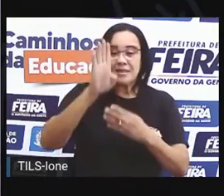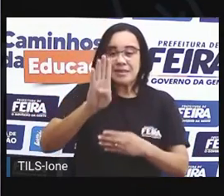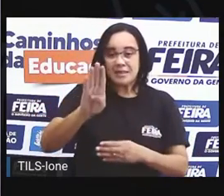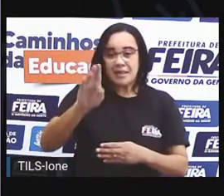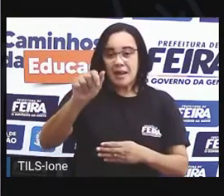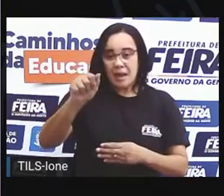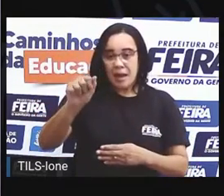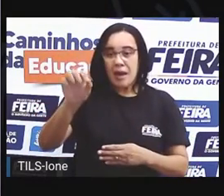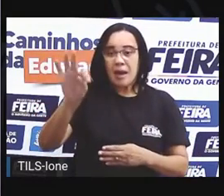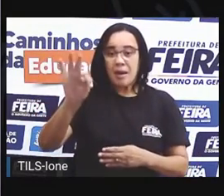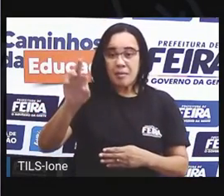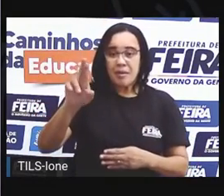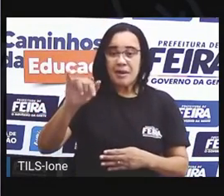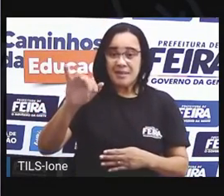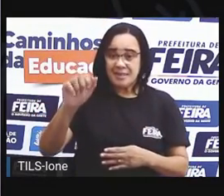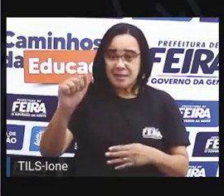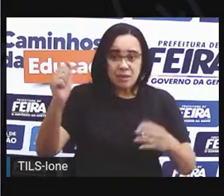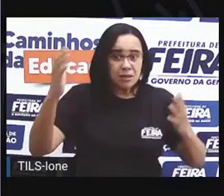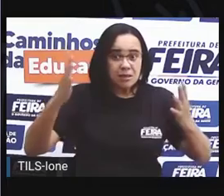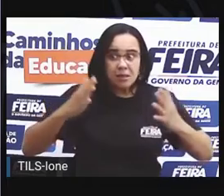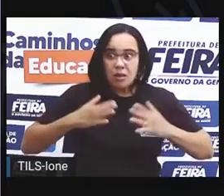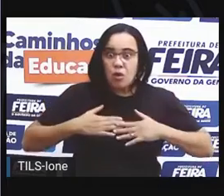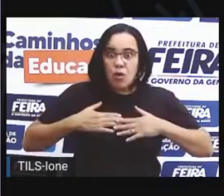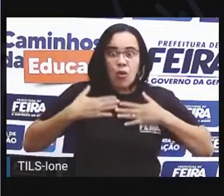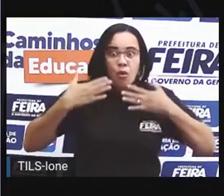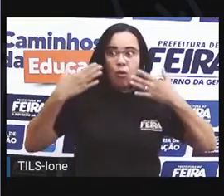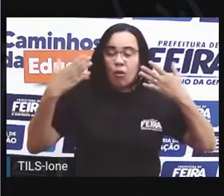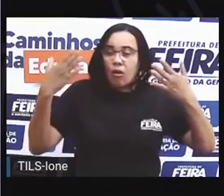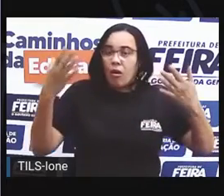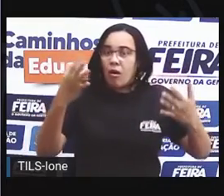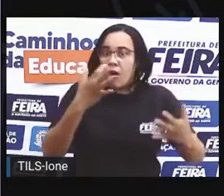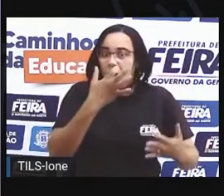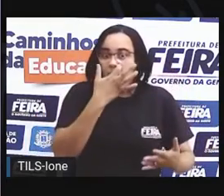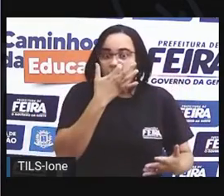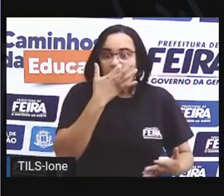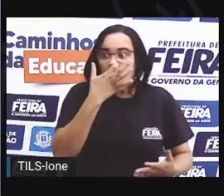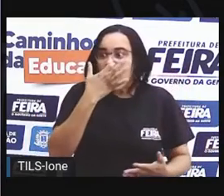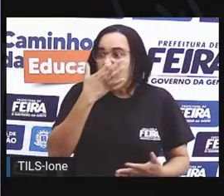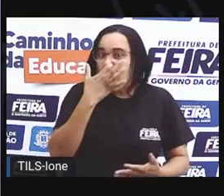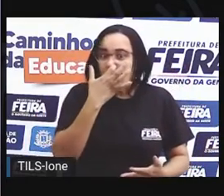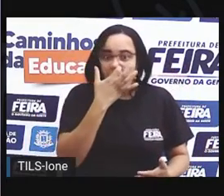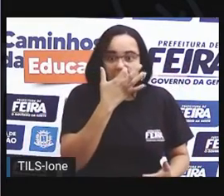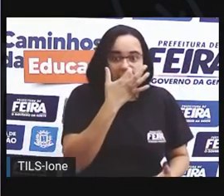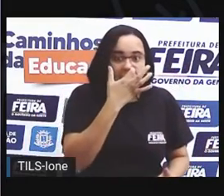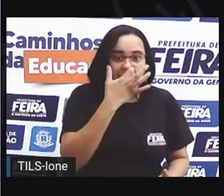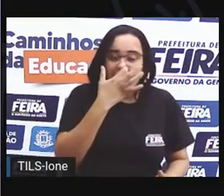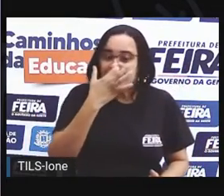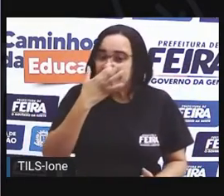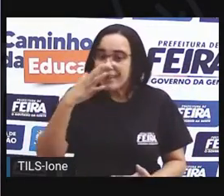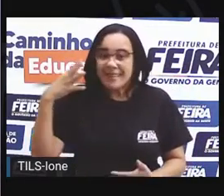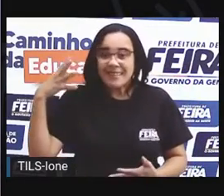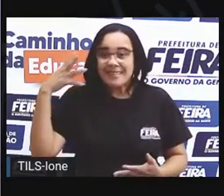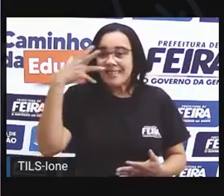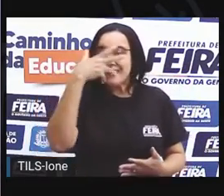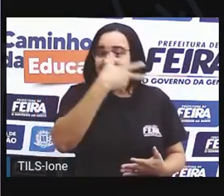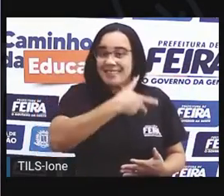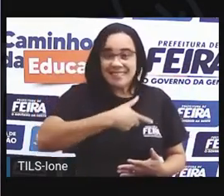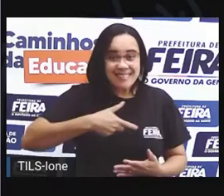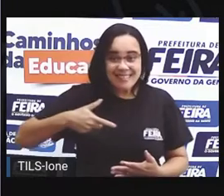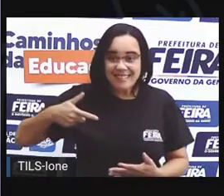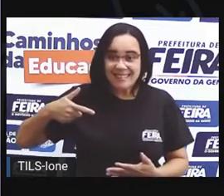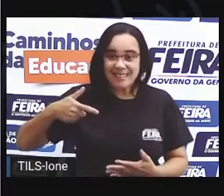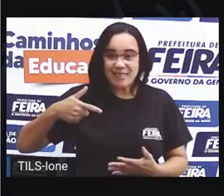ficou extasiada. Ela ficou encantada com aquele arco-íris. E ela descobriu